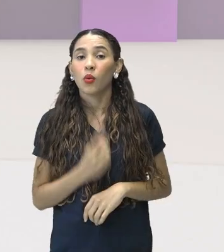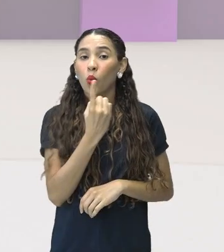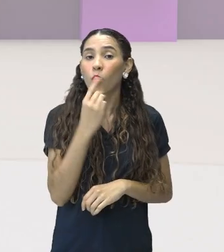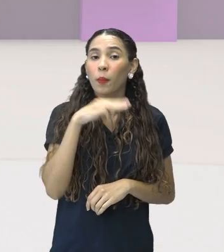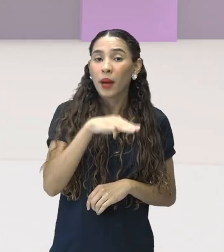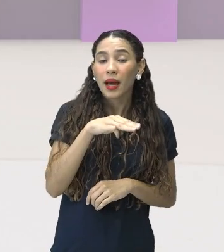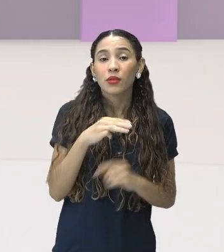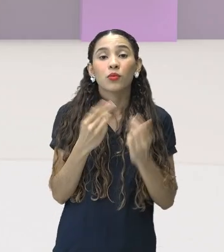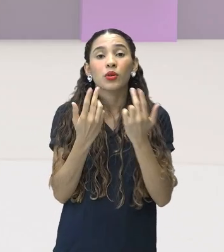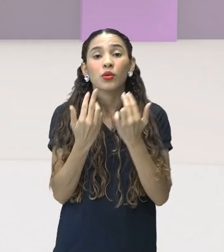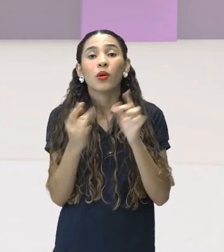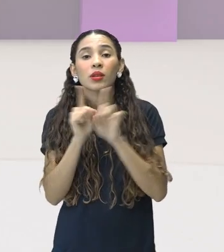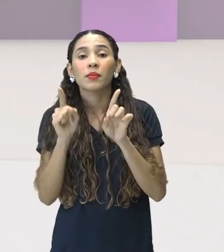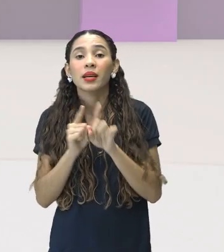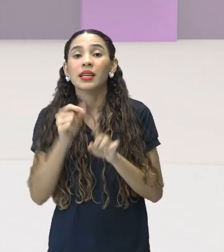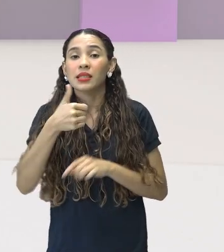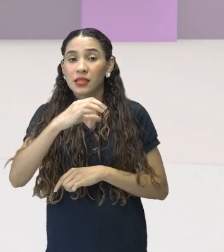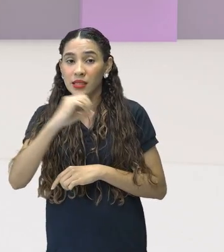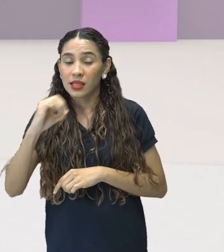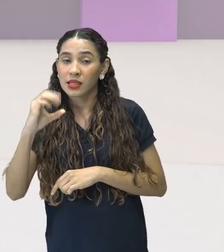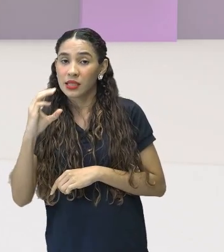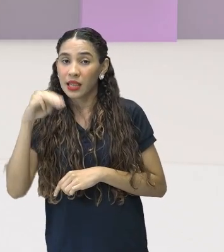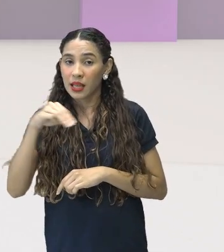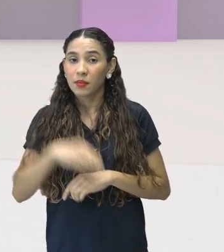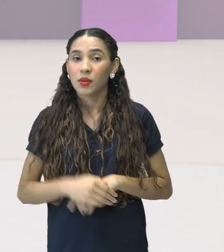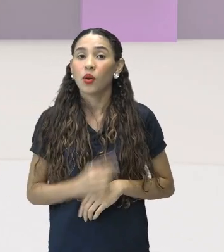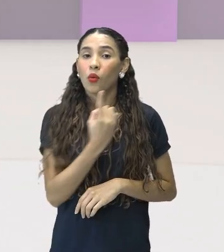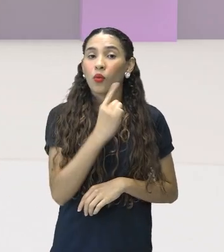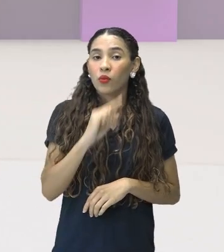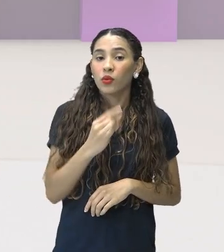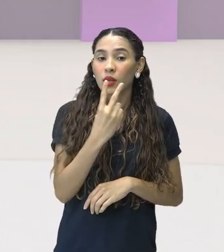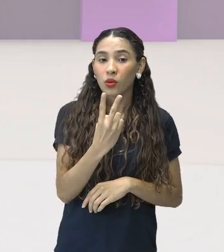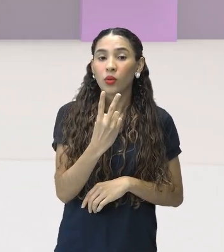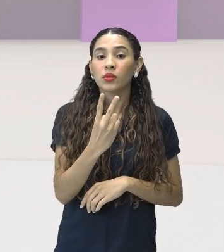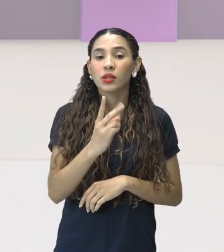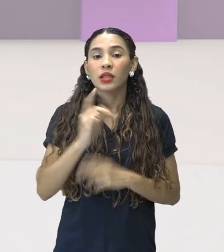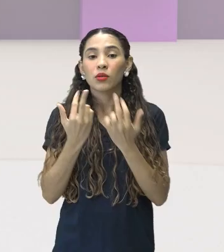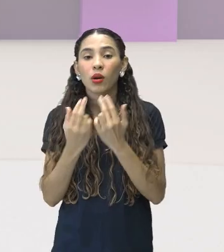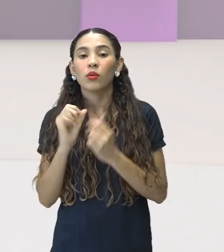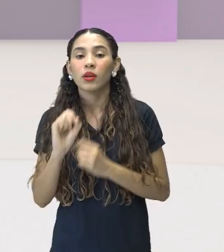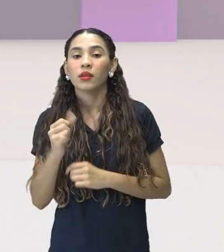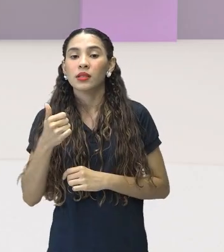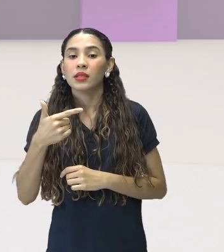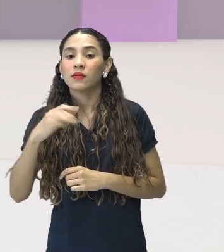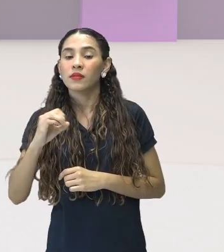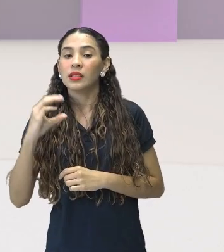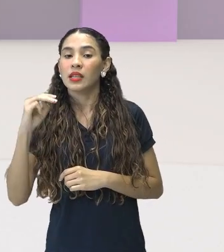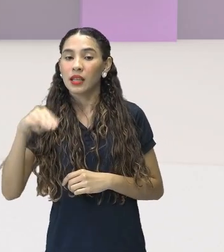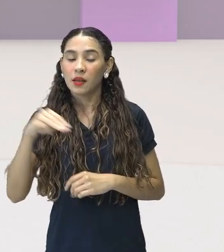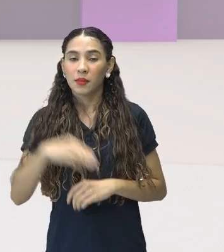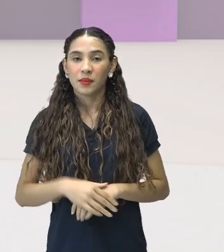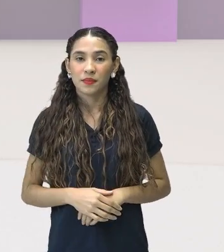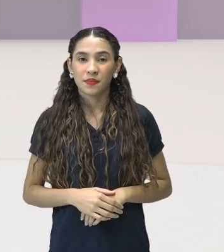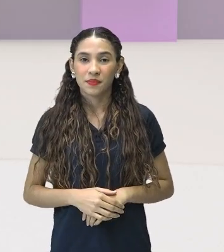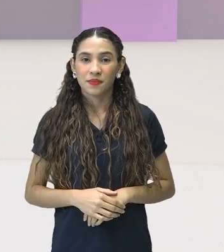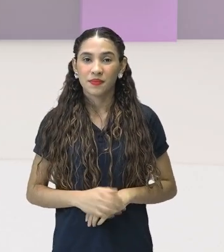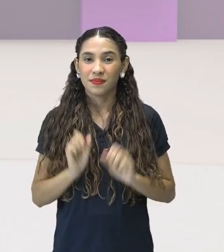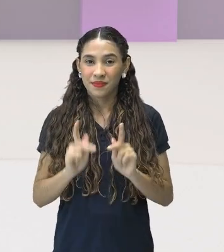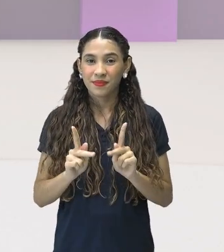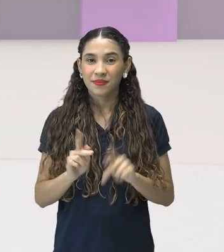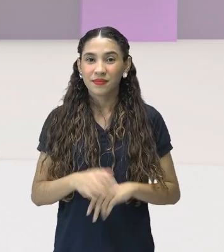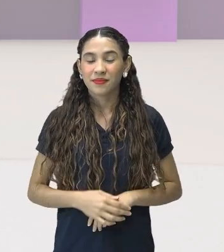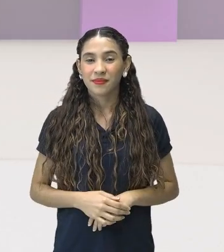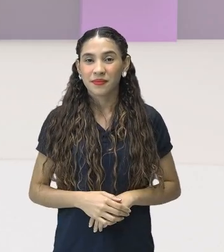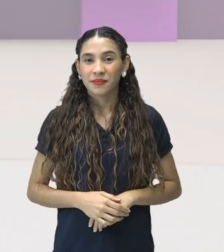metro é o mesmo do que 100 centímetros. 1,2 metros é o mesmo do que 120 centímetros.